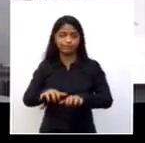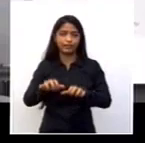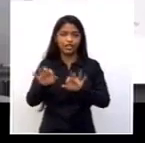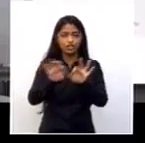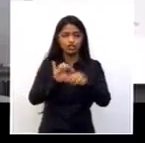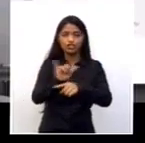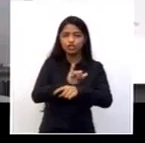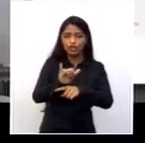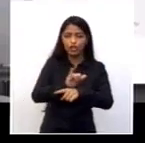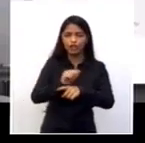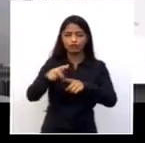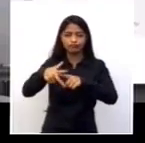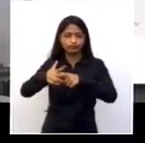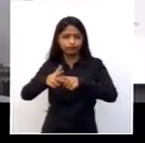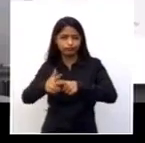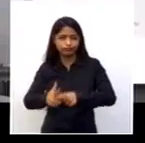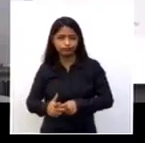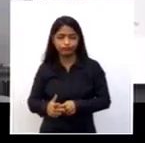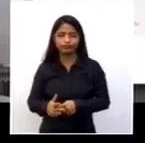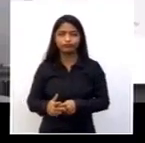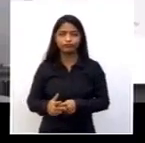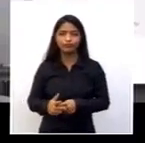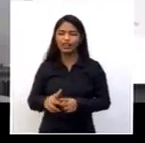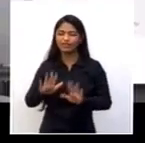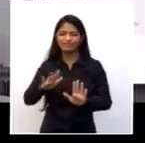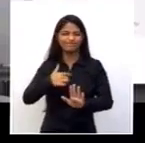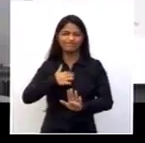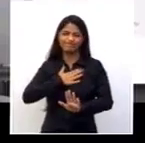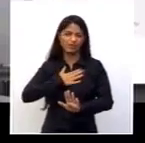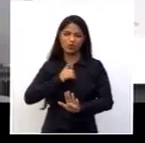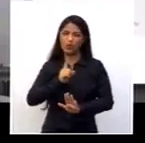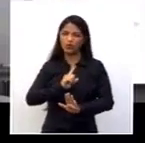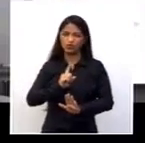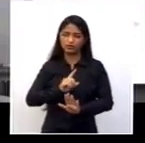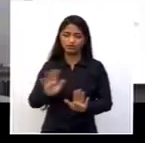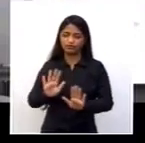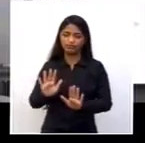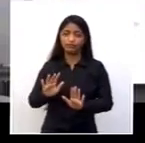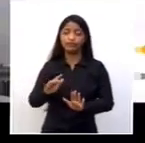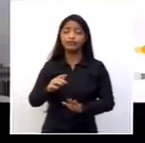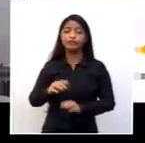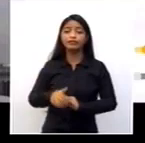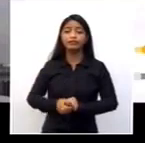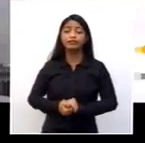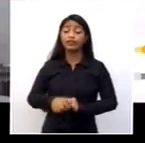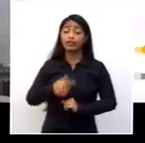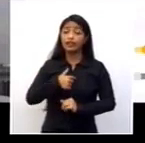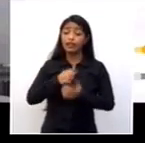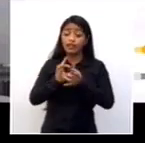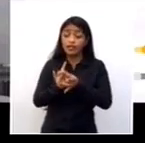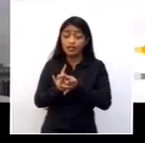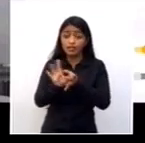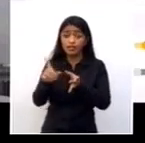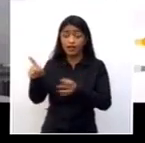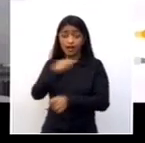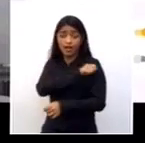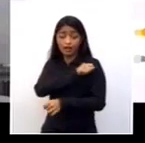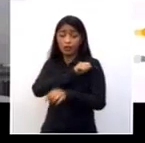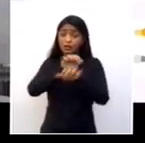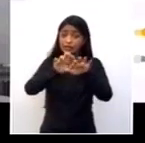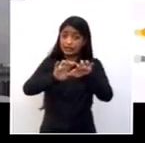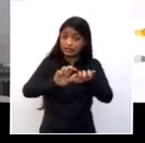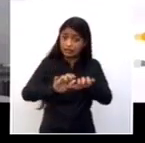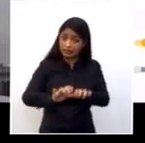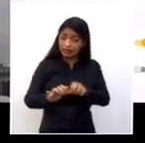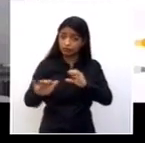editar outros posts, tá? Mas eu não gosto desse tipo de formato. Eu gosto de colocar que o aluno possa escrever e